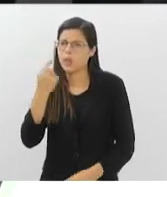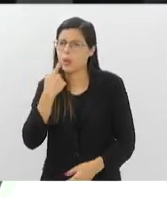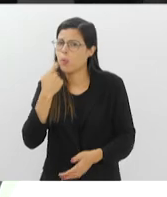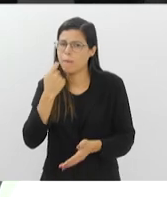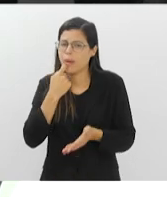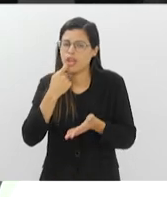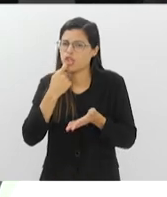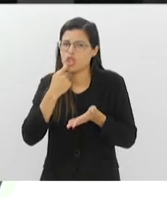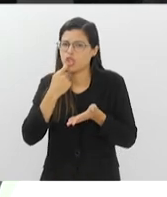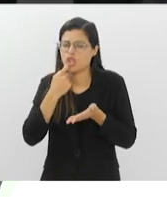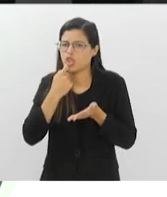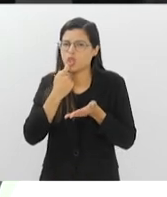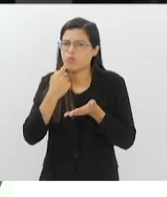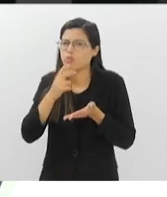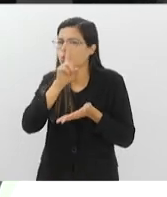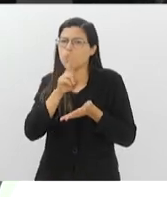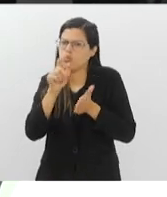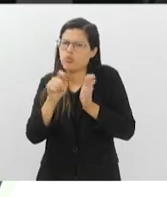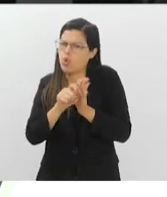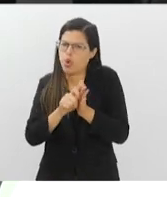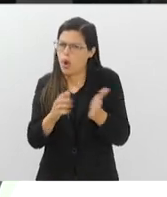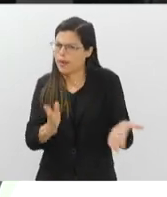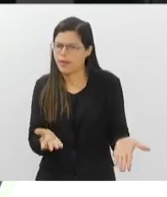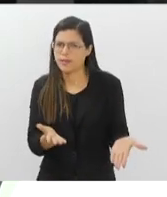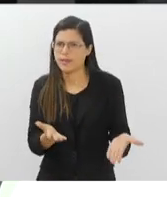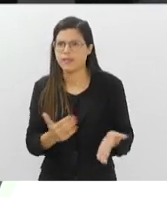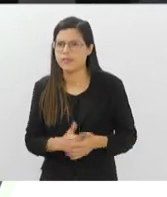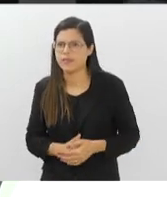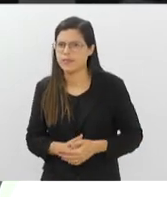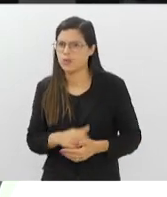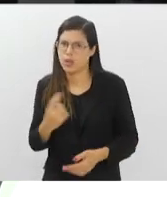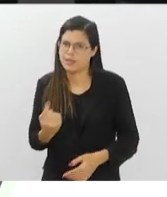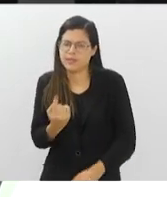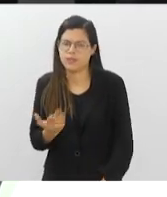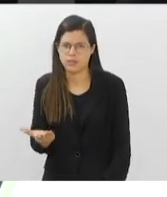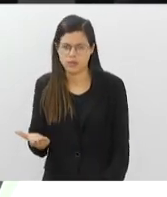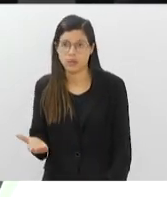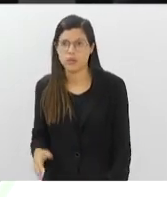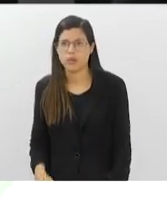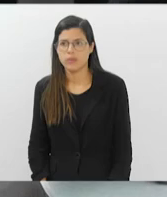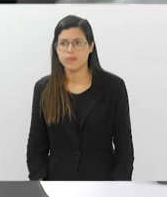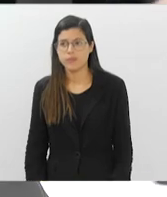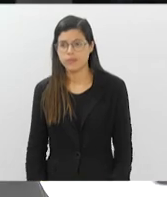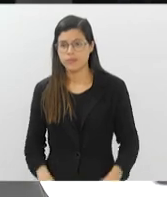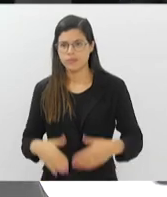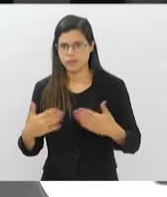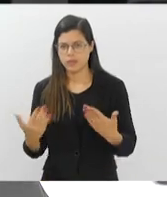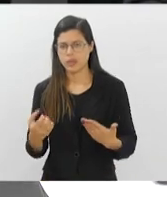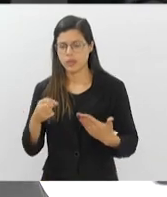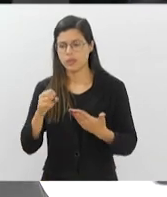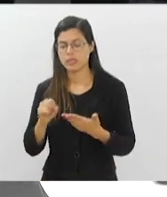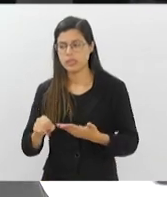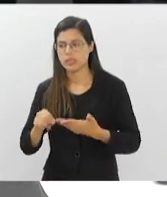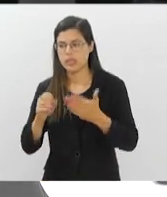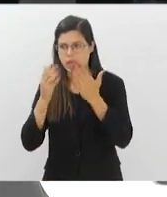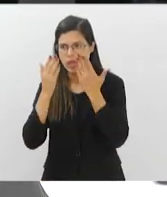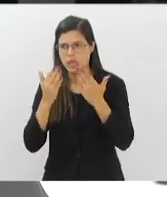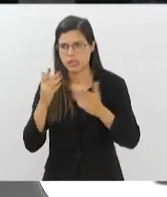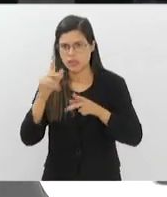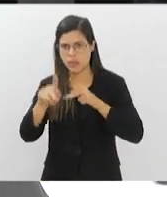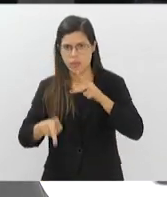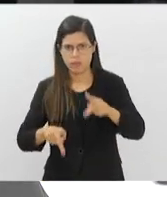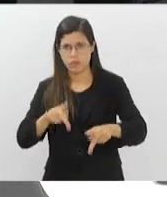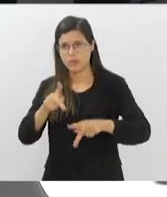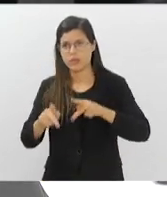Olha só, se você pegar na média da população, sempre